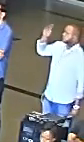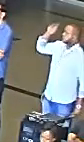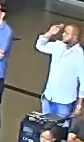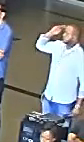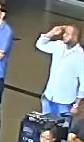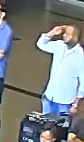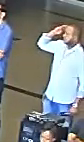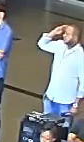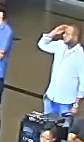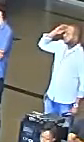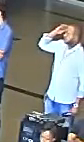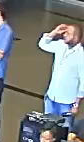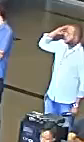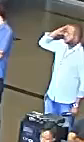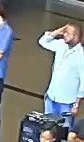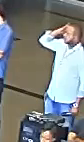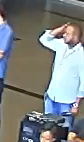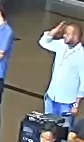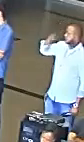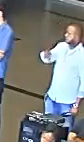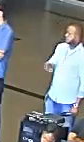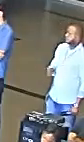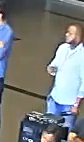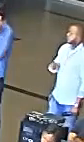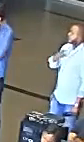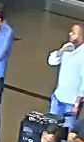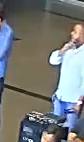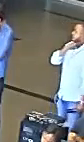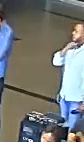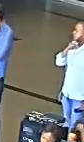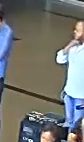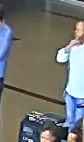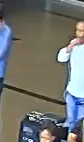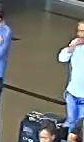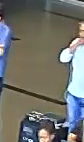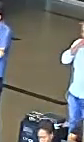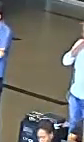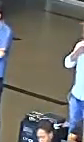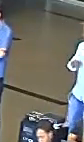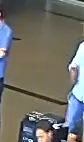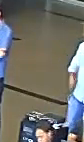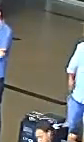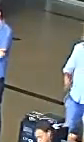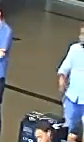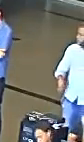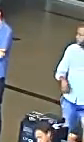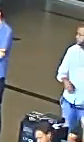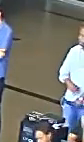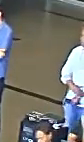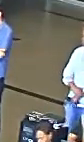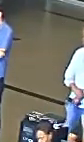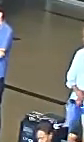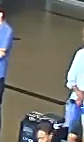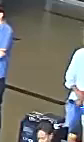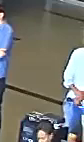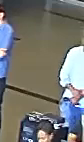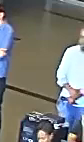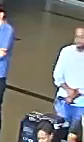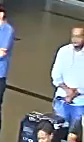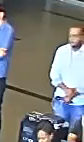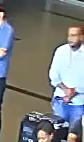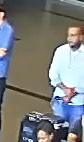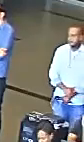dificultar o passe livre não pode ser tirado na cidade de Para de Minas a ida e a volta ou seja só tira a ida e